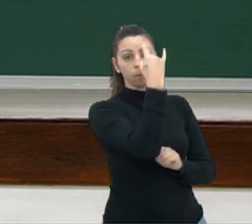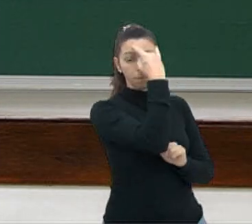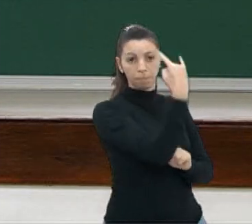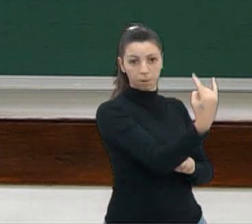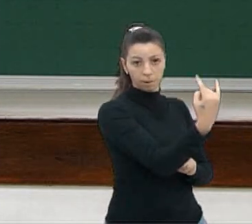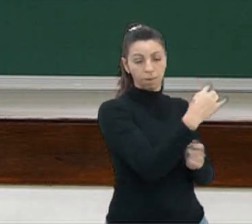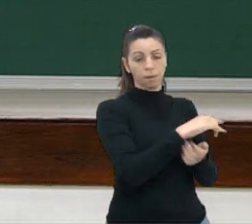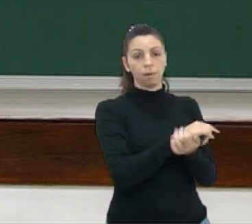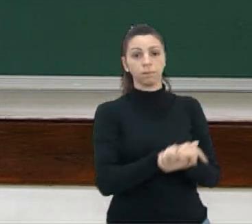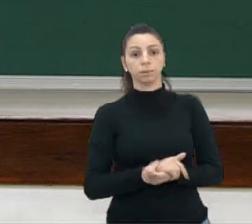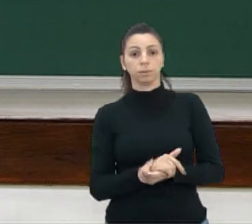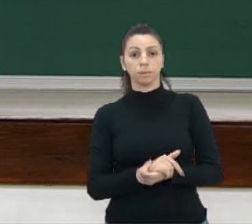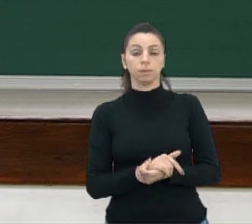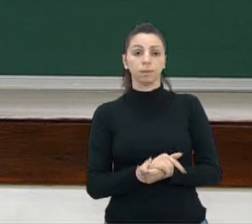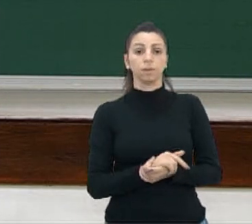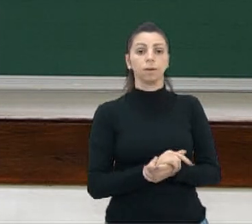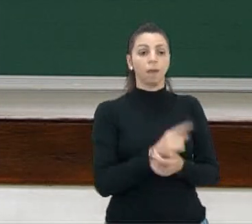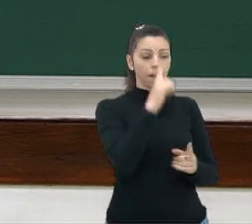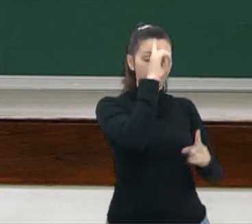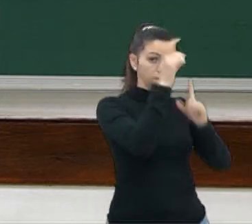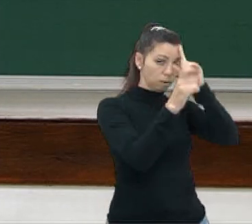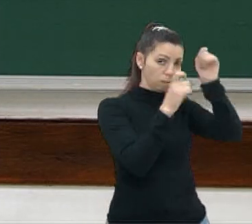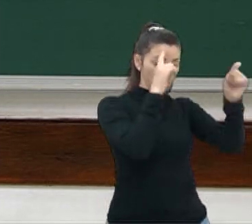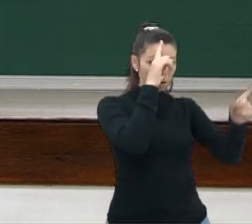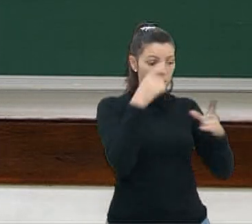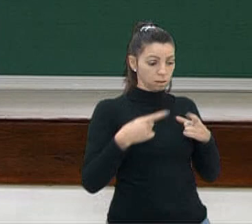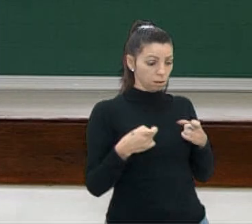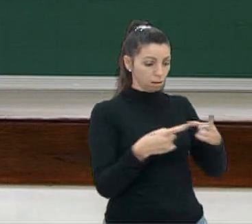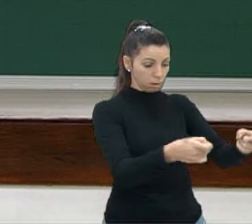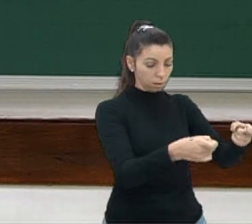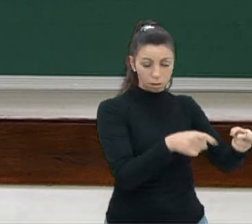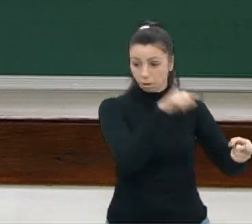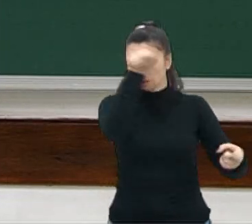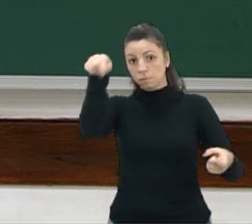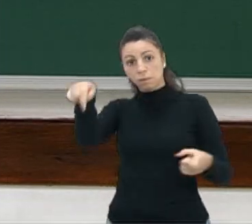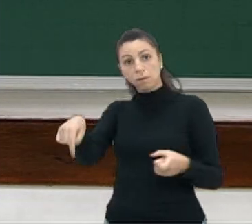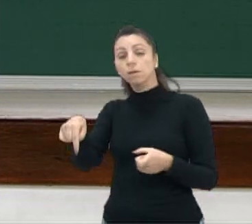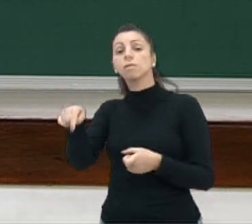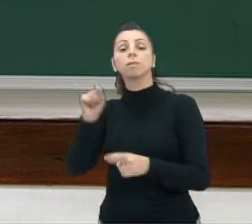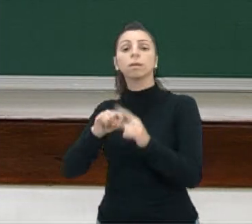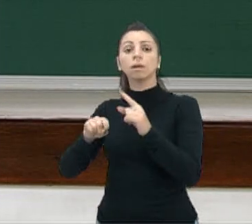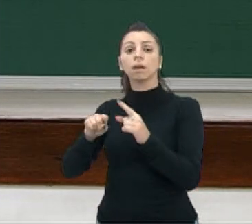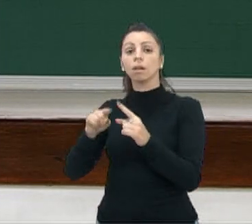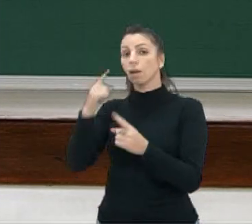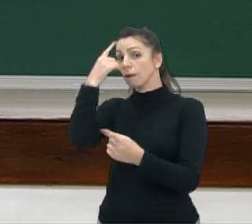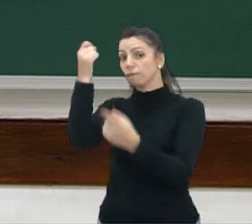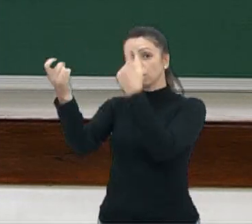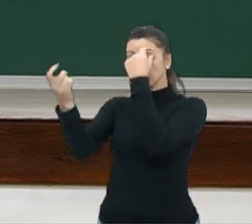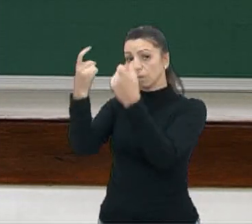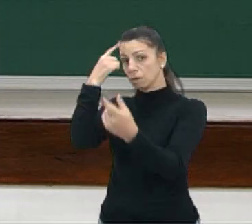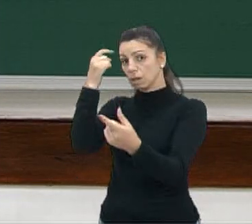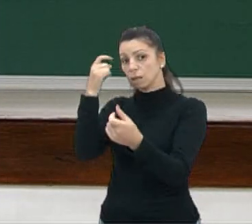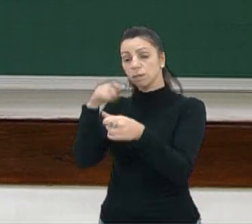a charge fala da violência no trânsito, não é? Então, na verdade, ele está comentando que as duas questões,